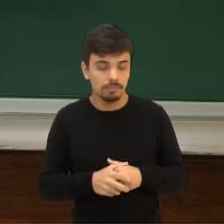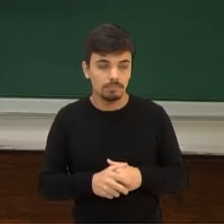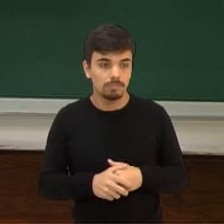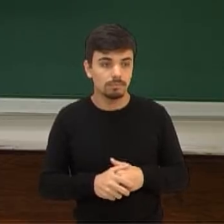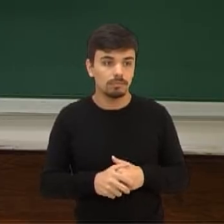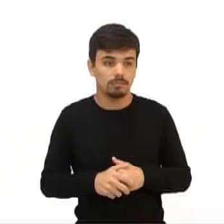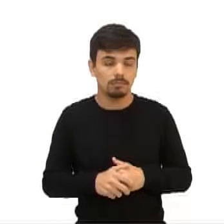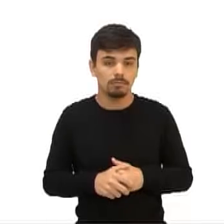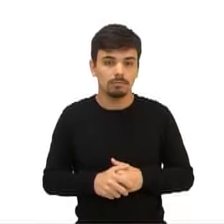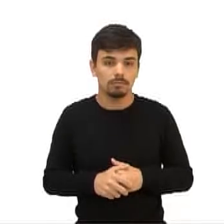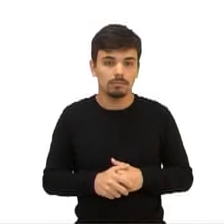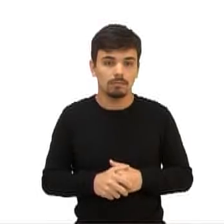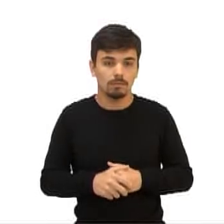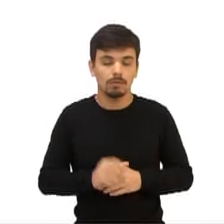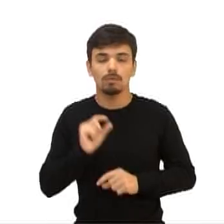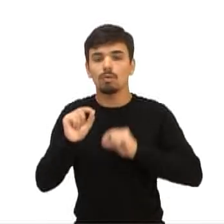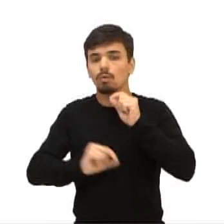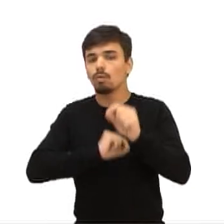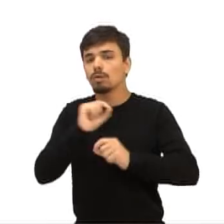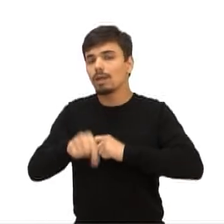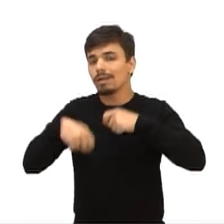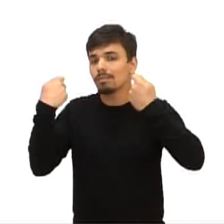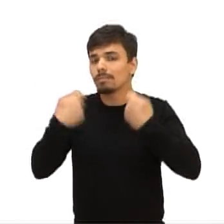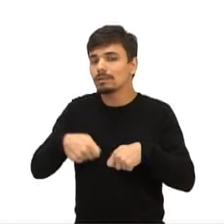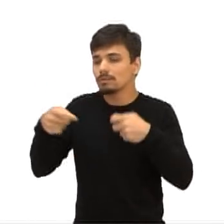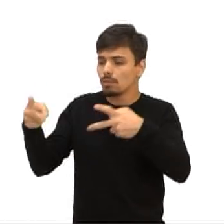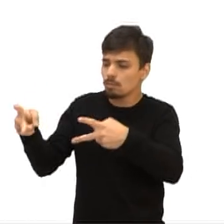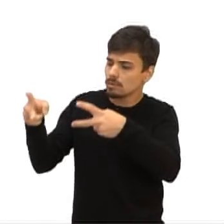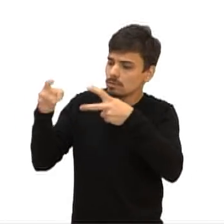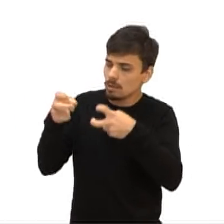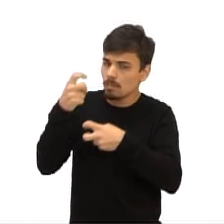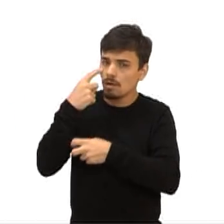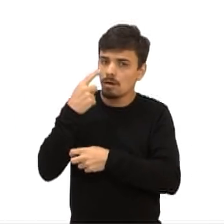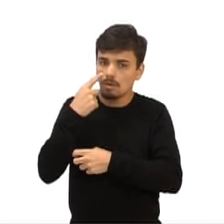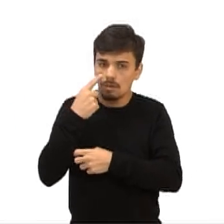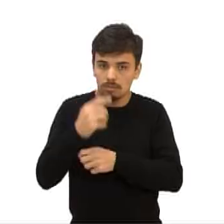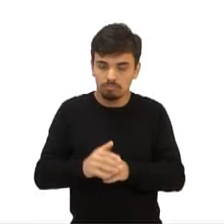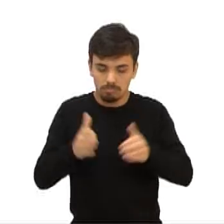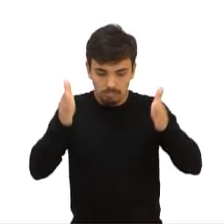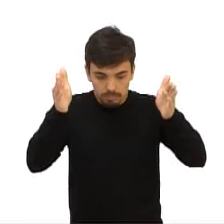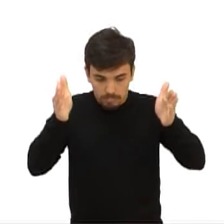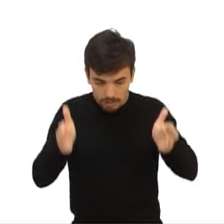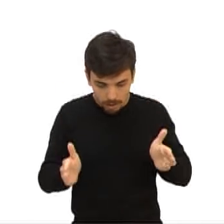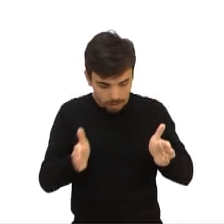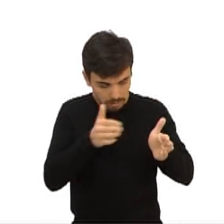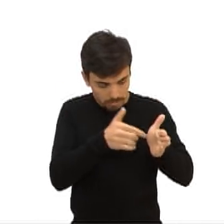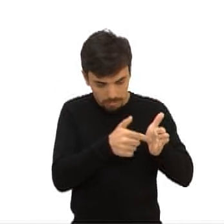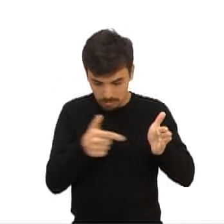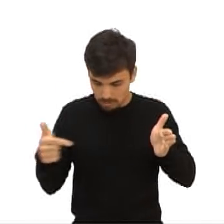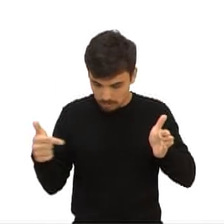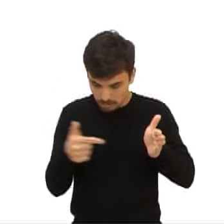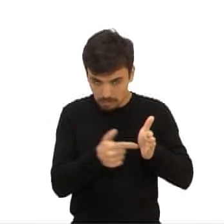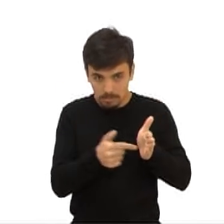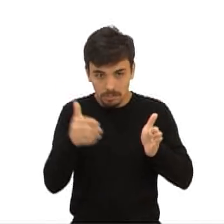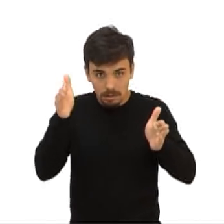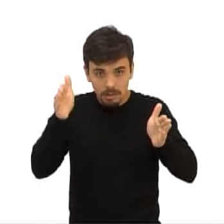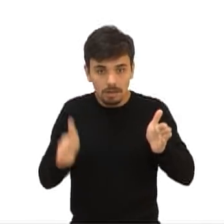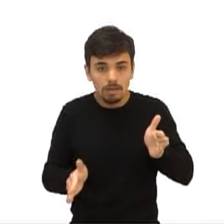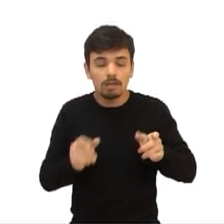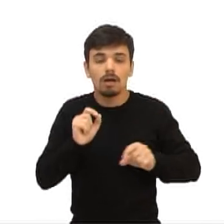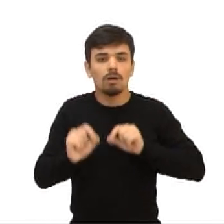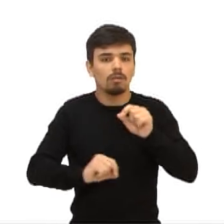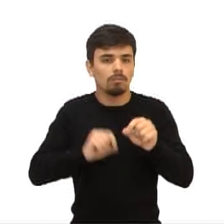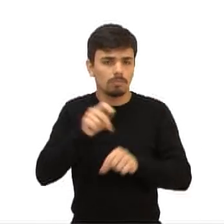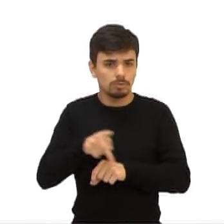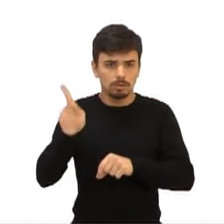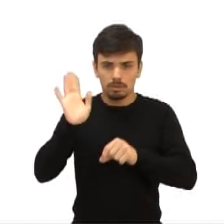O que nós temos que observar? As faces laterais, igual a prof falou para vocês. A